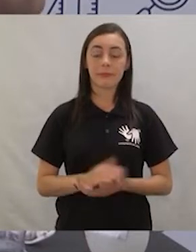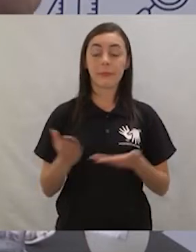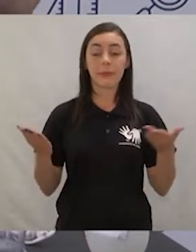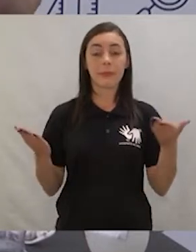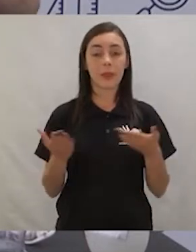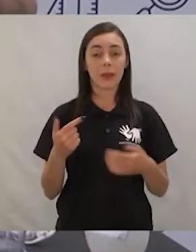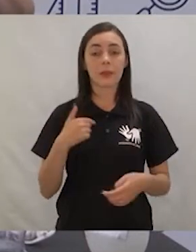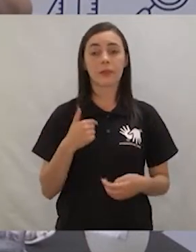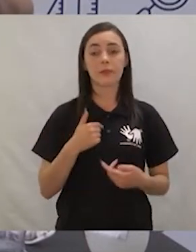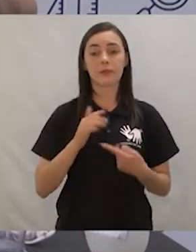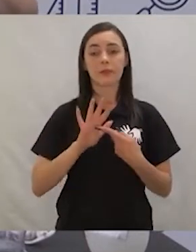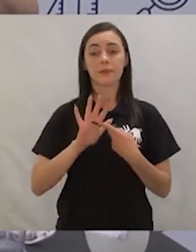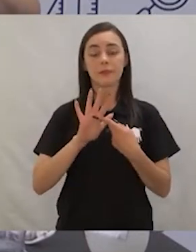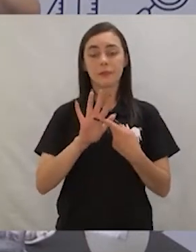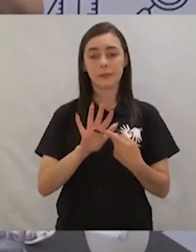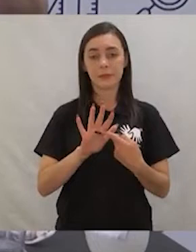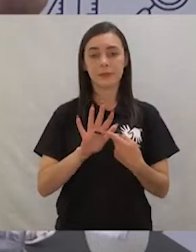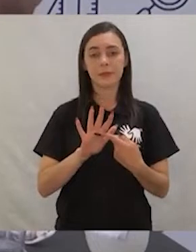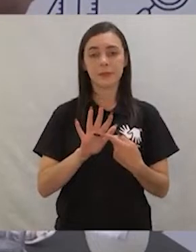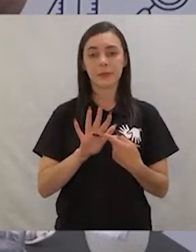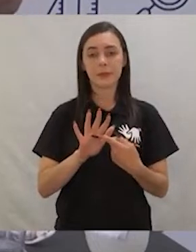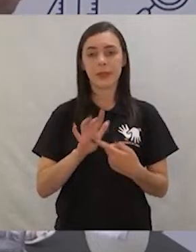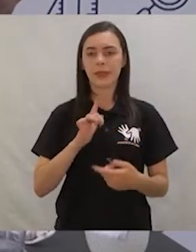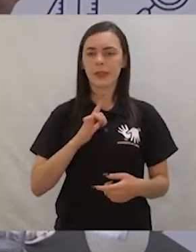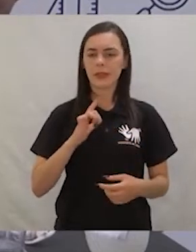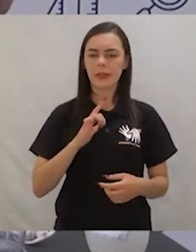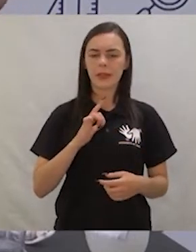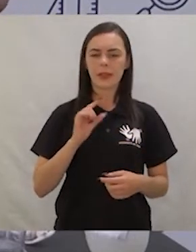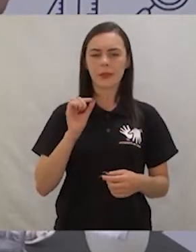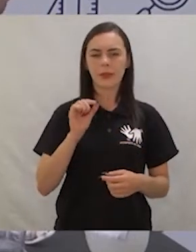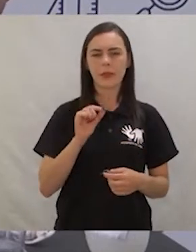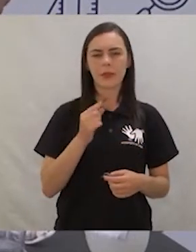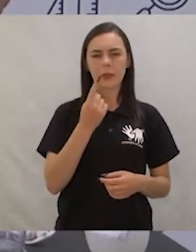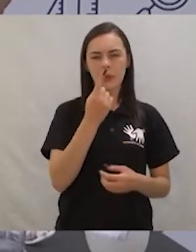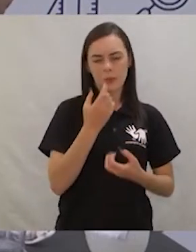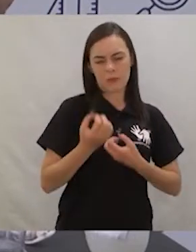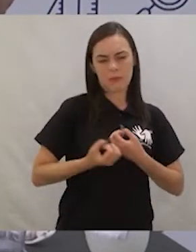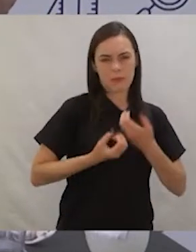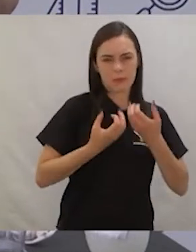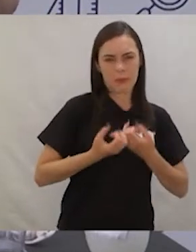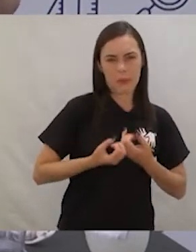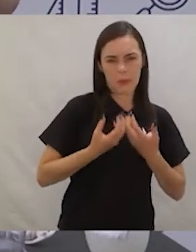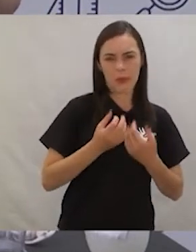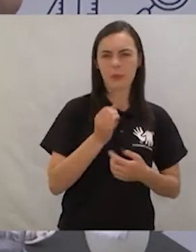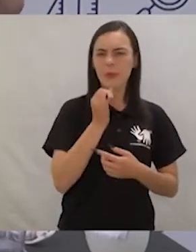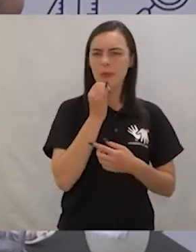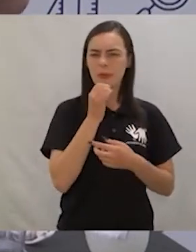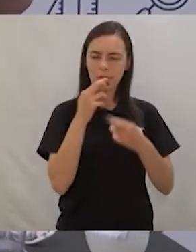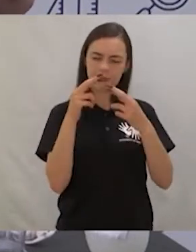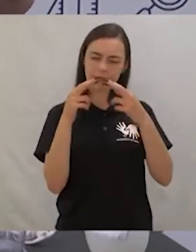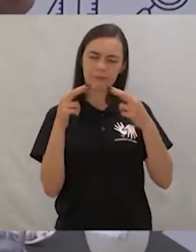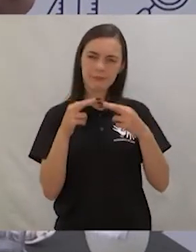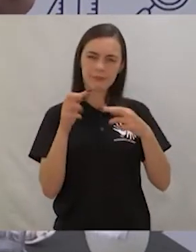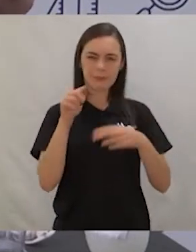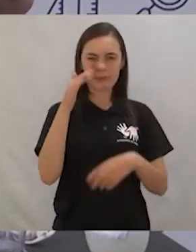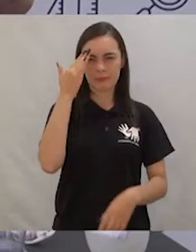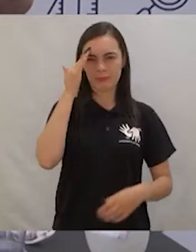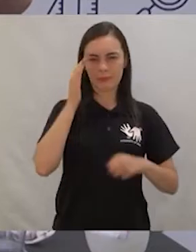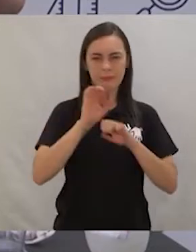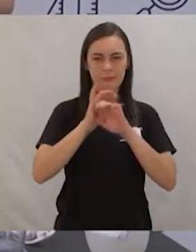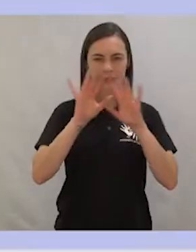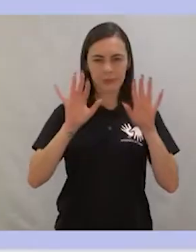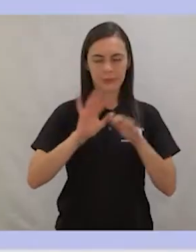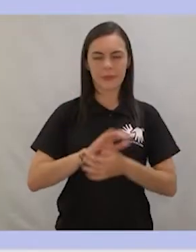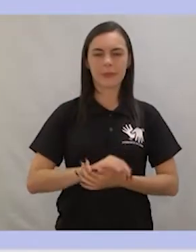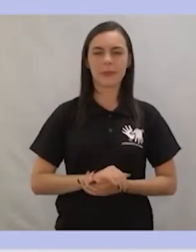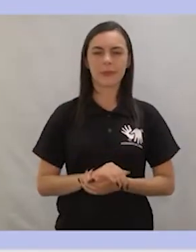Agora, eu vou mostrar para vocês aqui, olha. A professora trouxe um trechinho de um poema onde aparece a rima só para vocês entenderem,